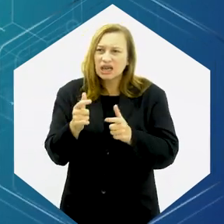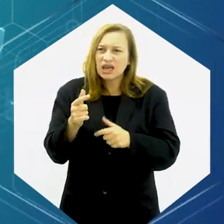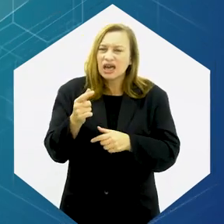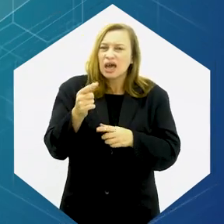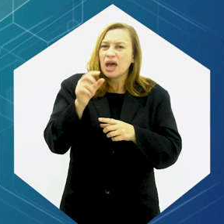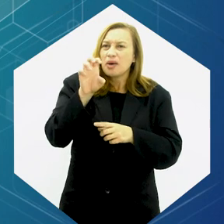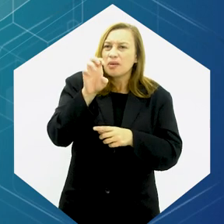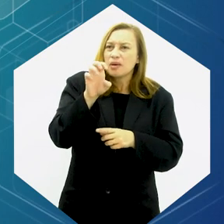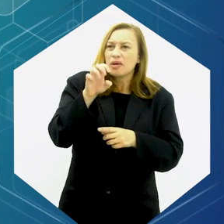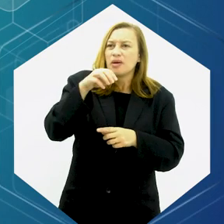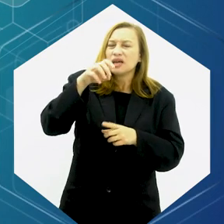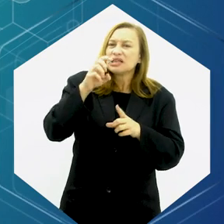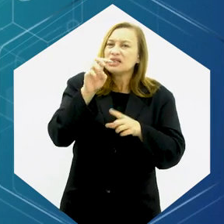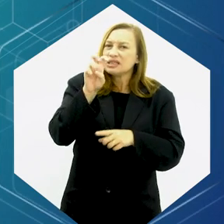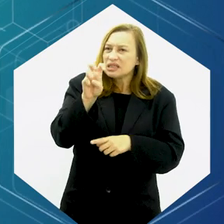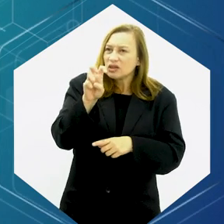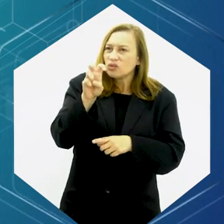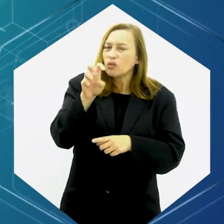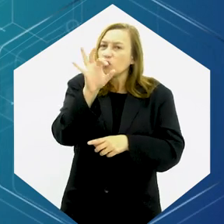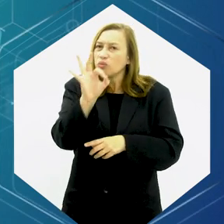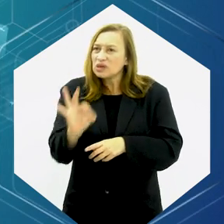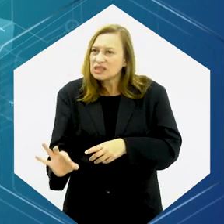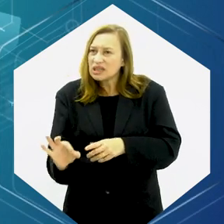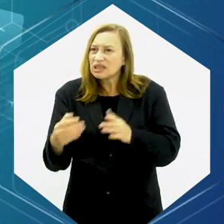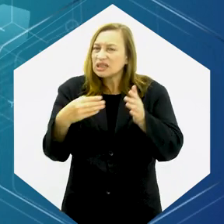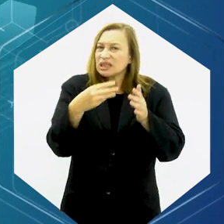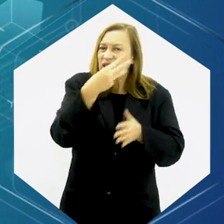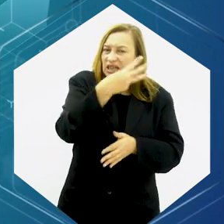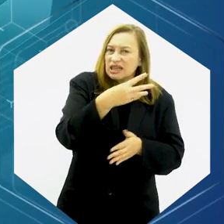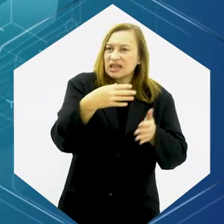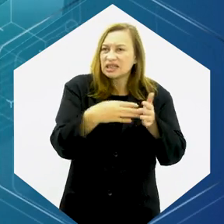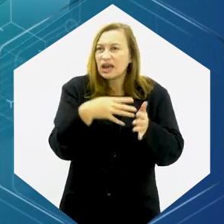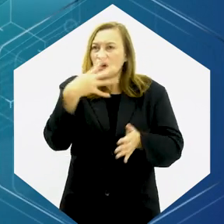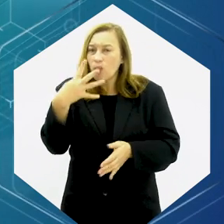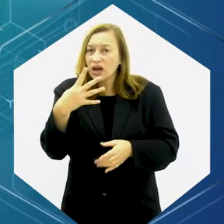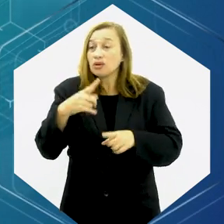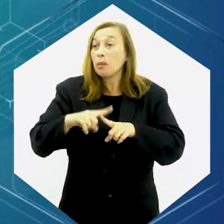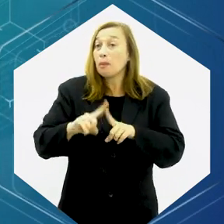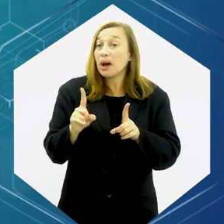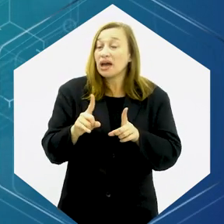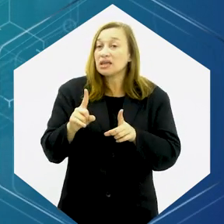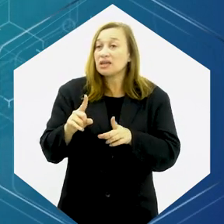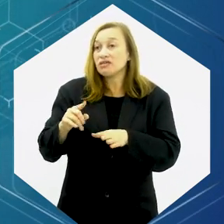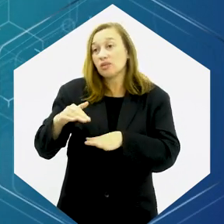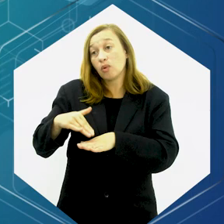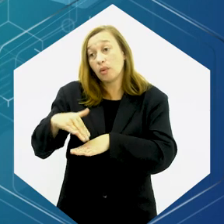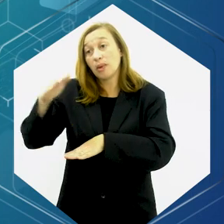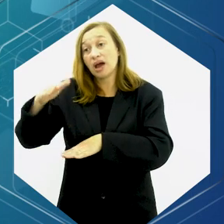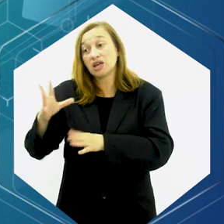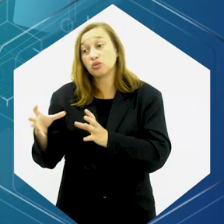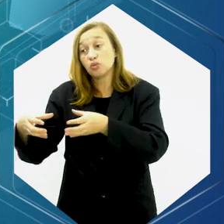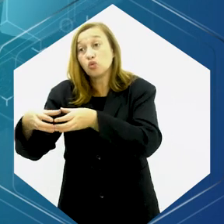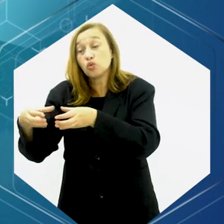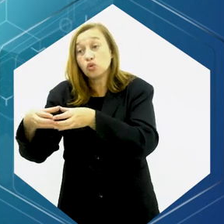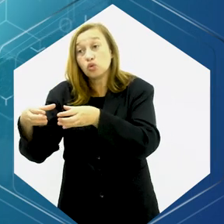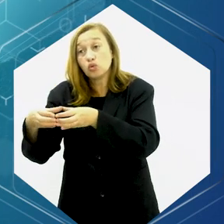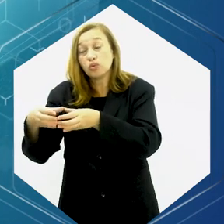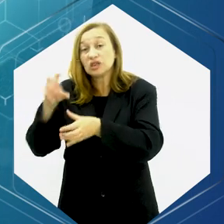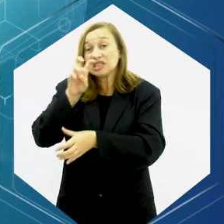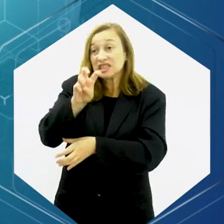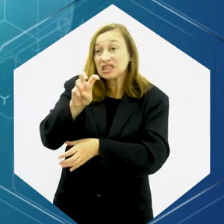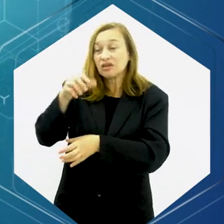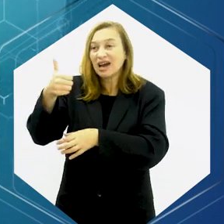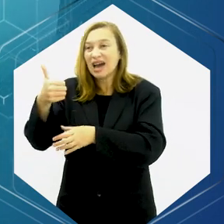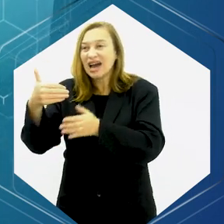% para as crianças de TR a qu anos mas o aumento ele foi ainda mais Evidente para o grupo de